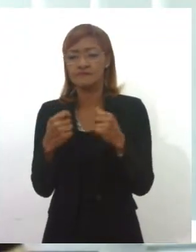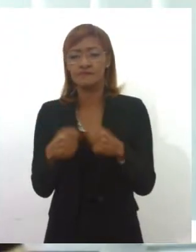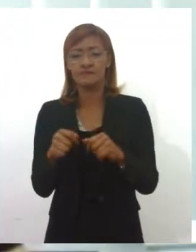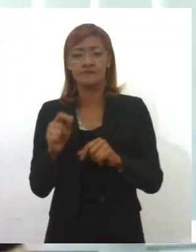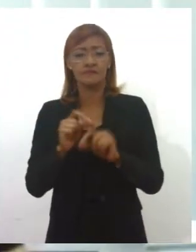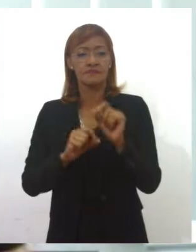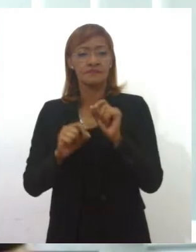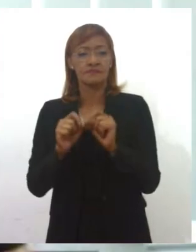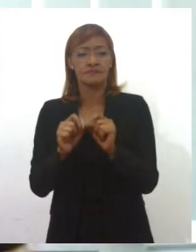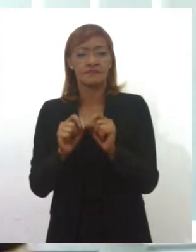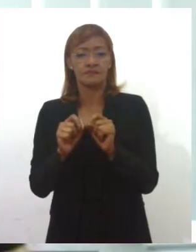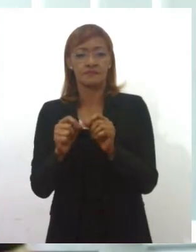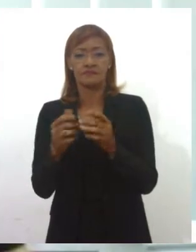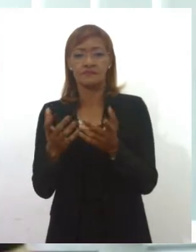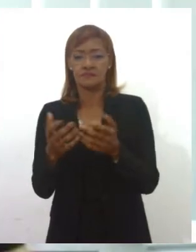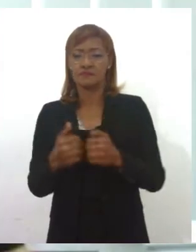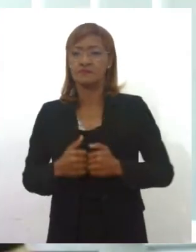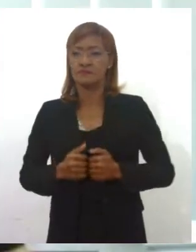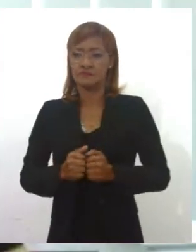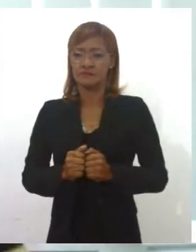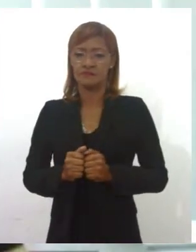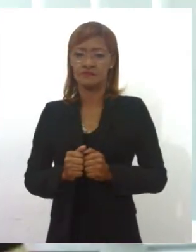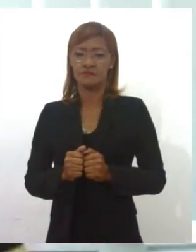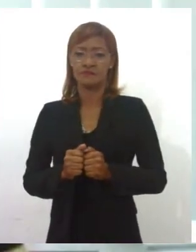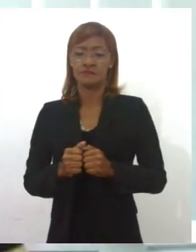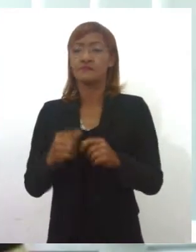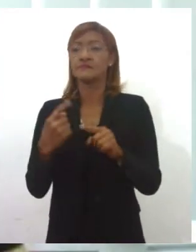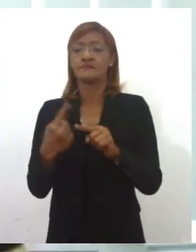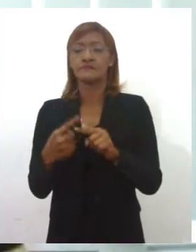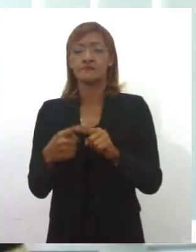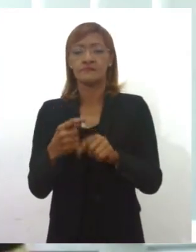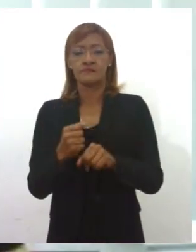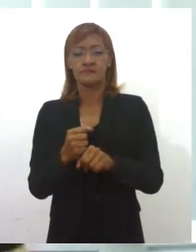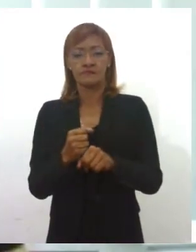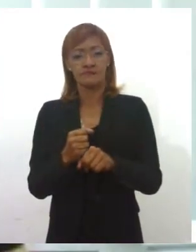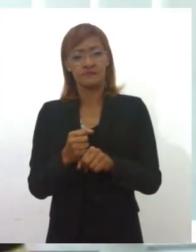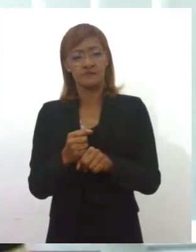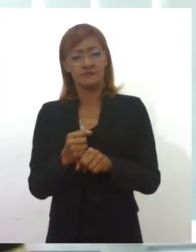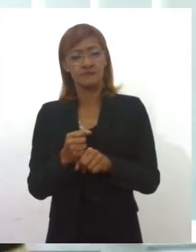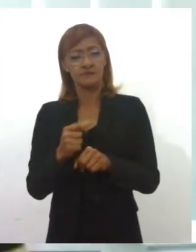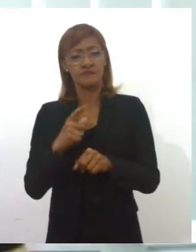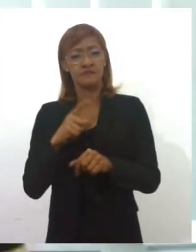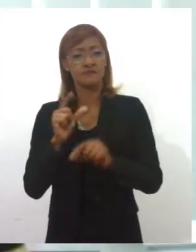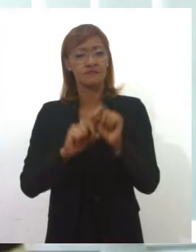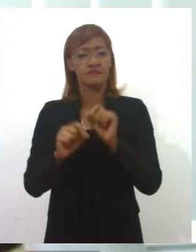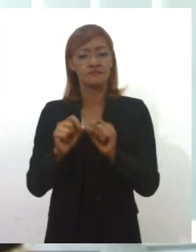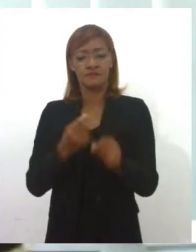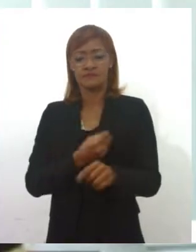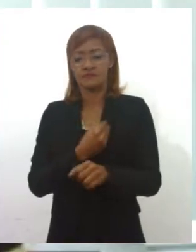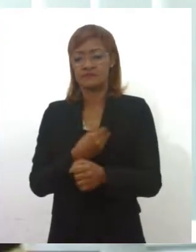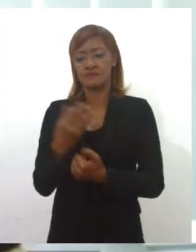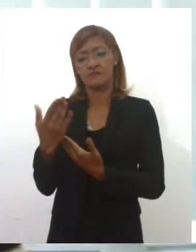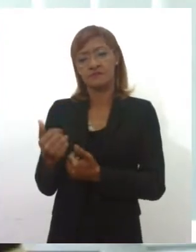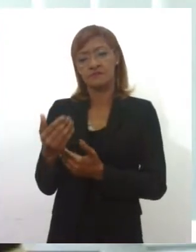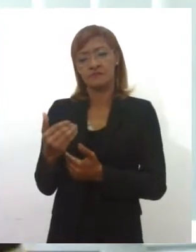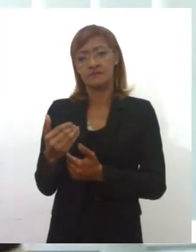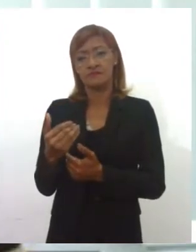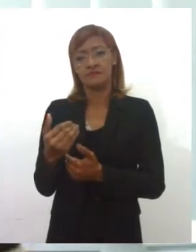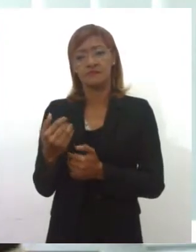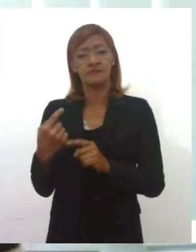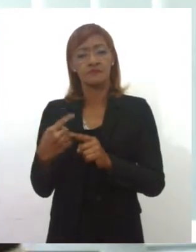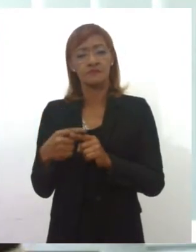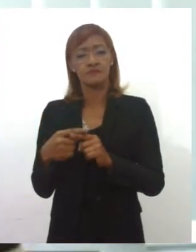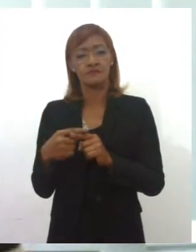arrumar o tão desnecessário vão dizer né porque e que tem aumentado tanto entre os jovens porque o Brasil